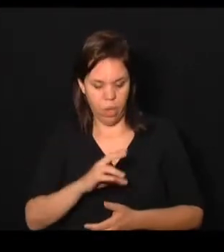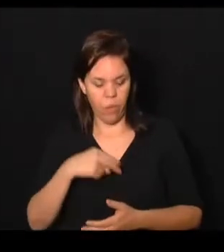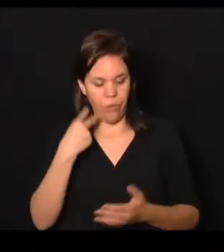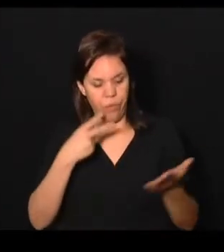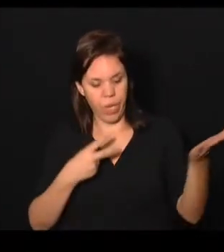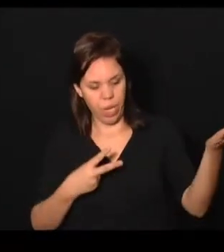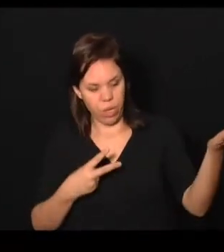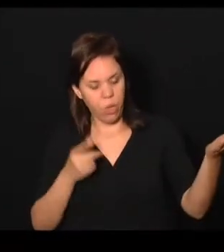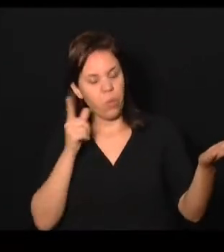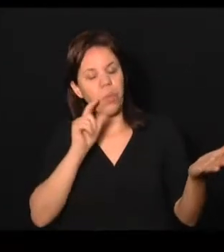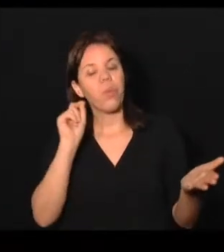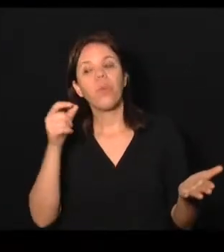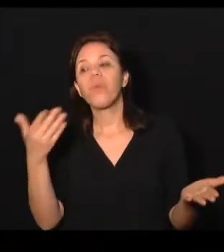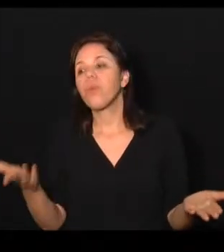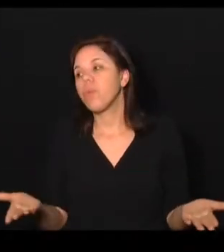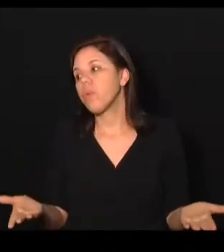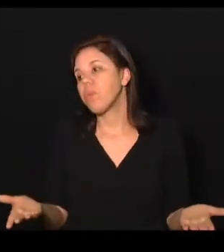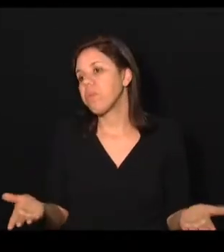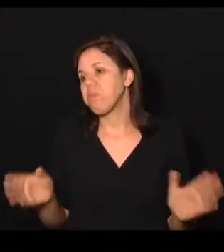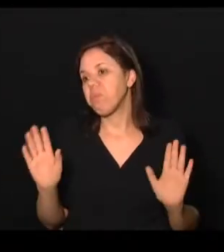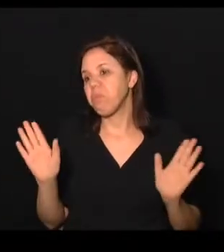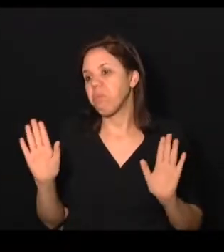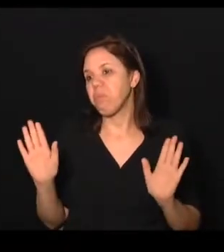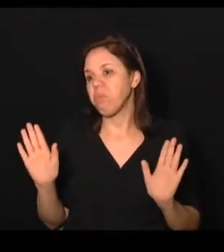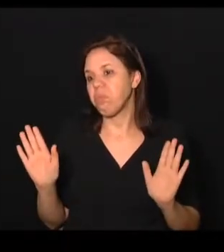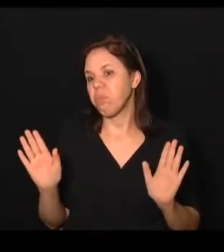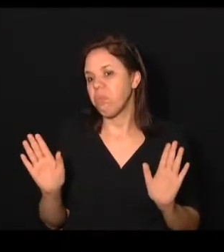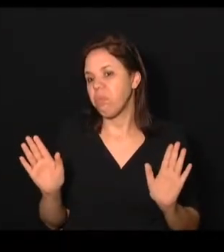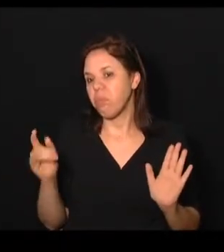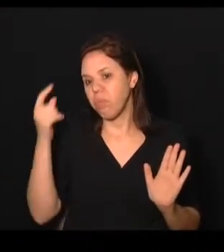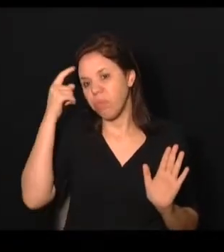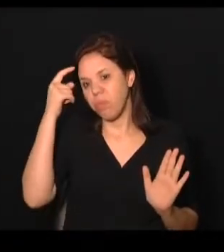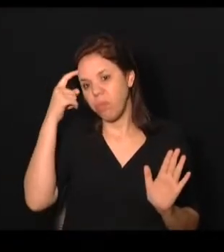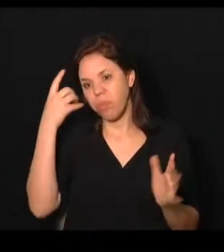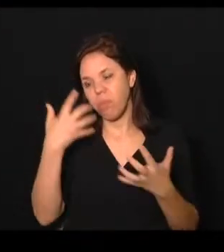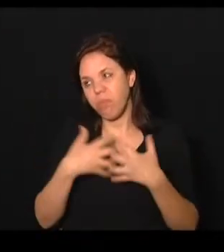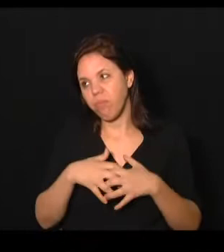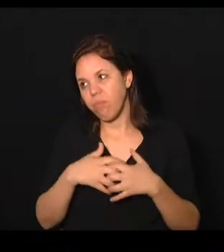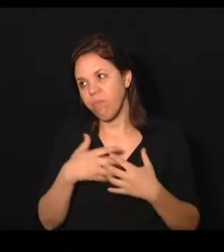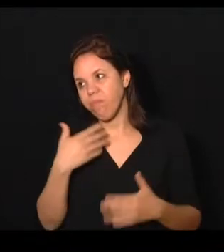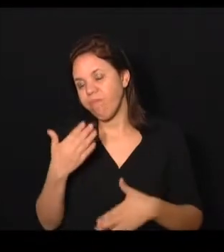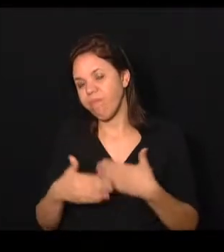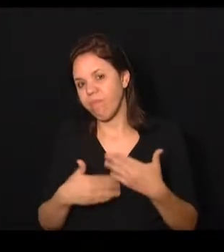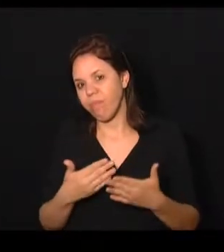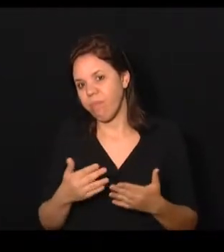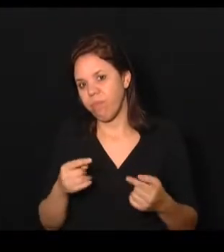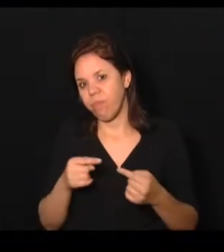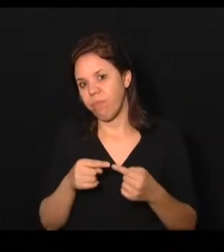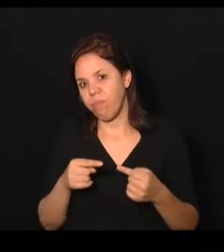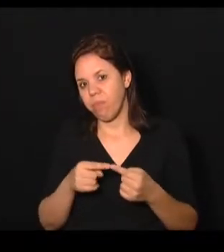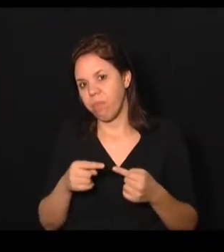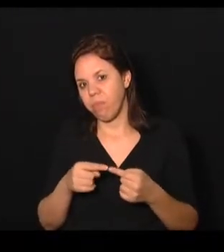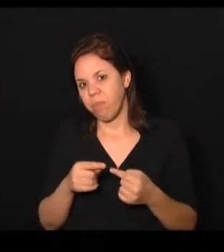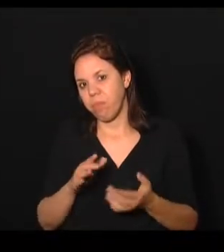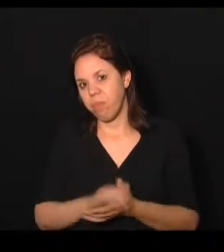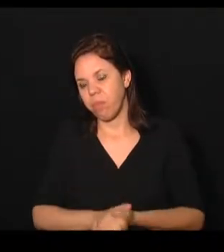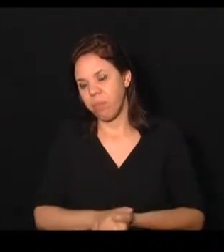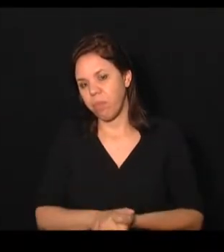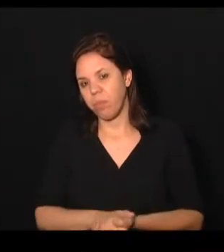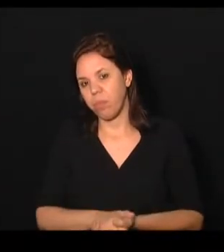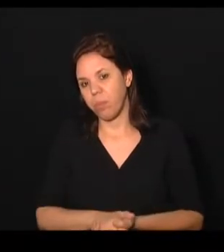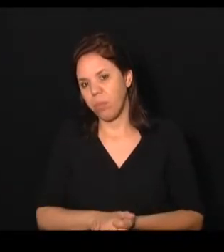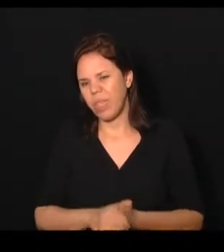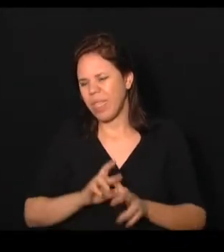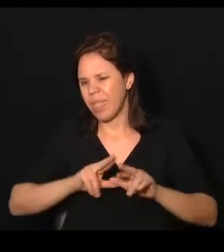o que o senhor ganha com isso, né, diretamente? Se a gente for pensar numa linha direta, né, existem